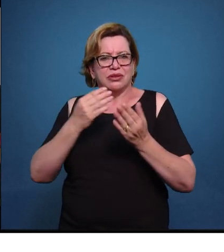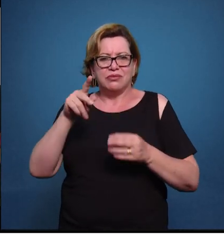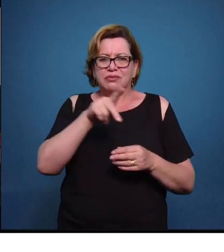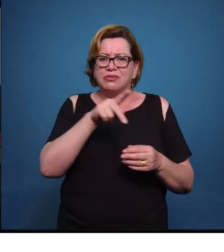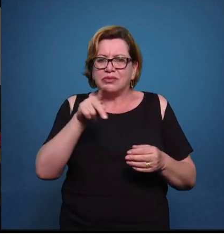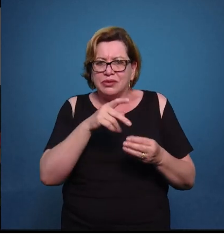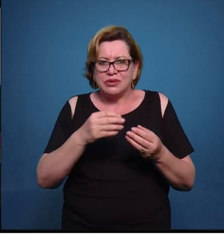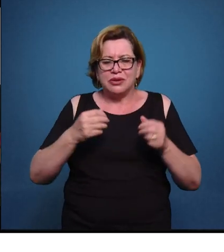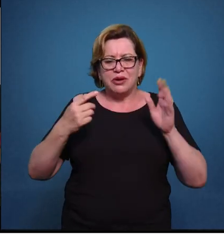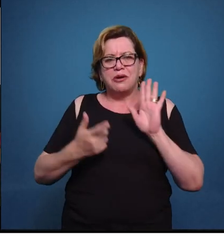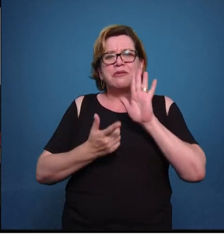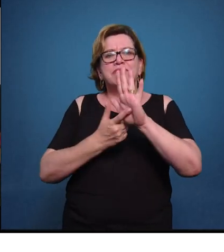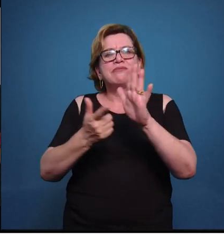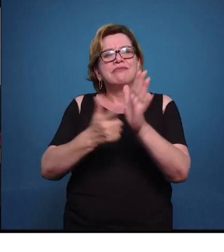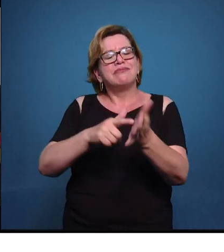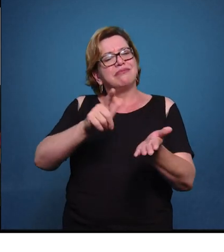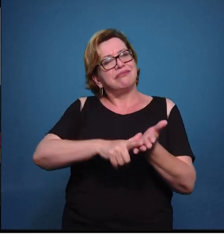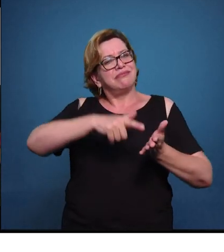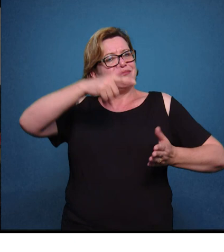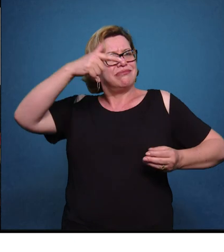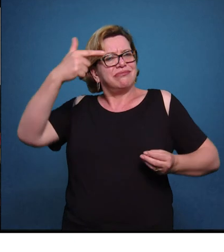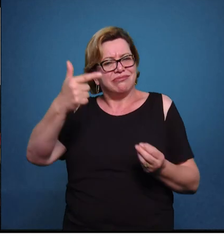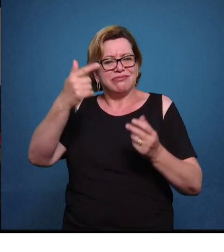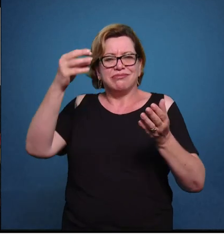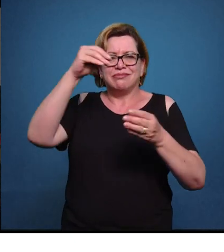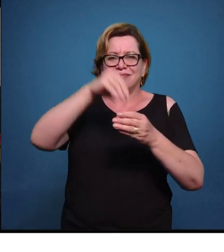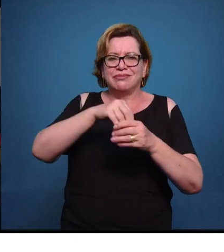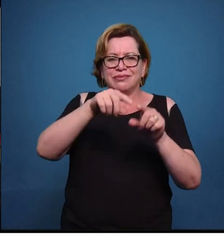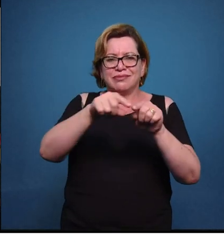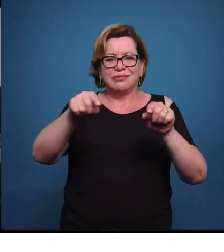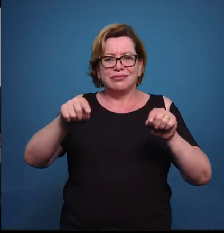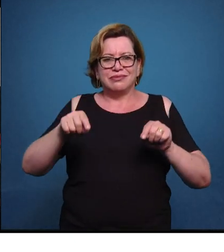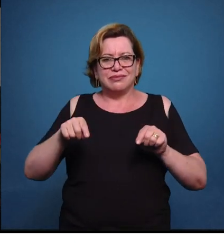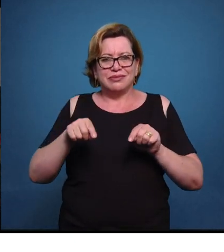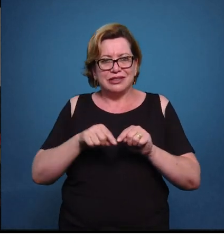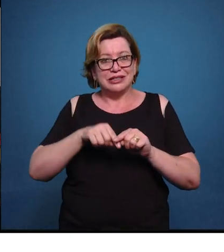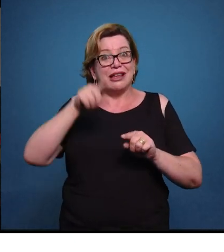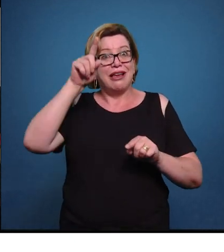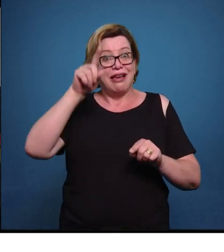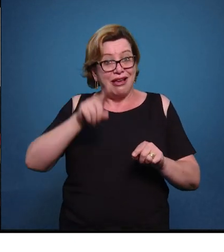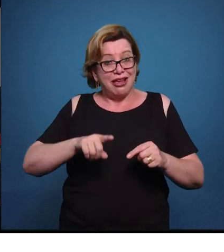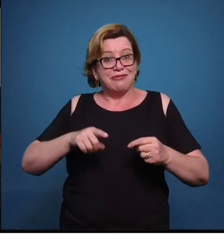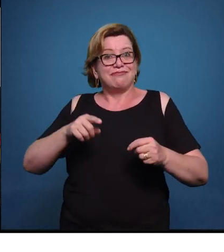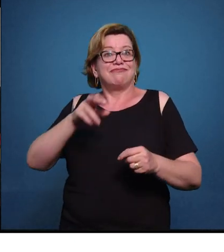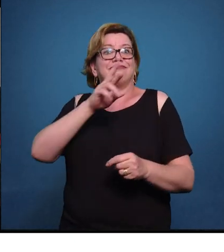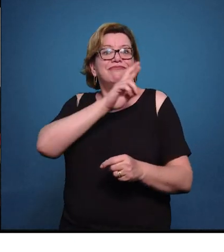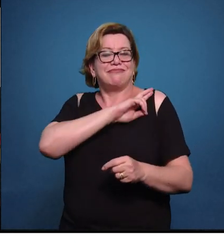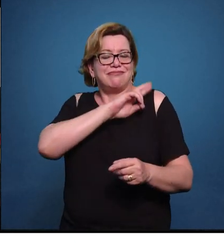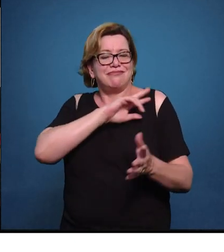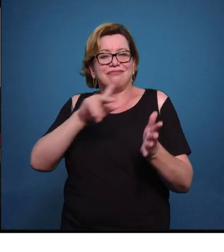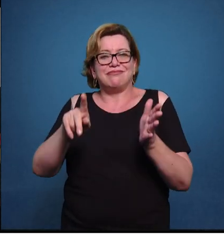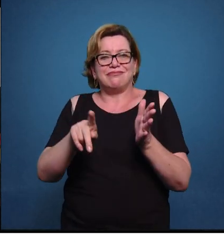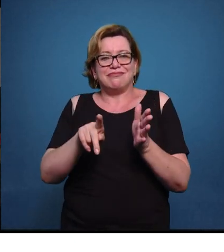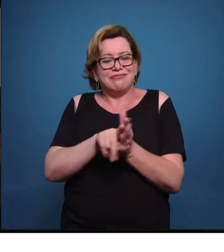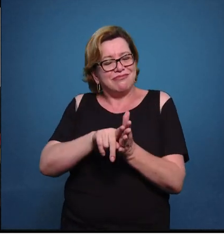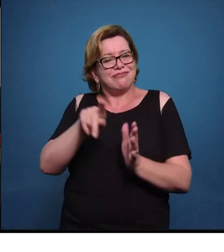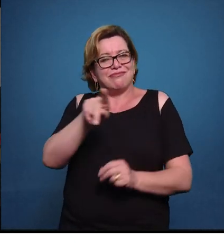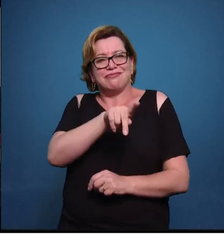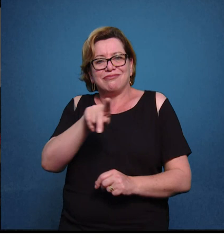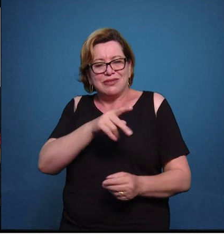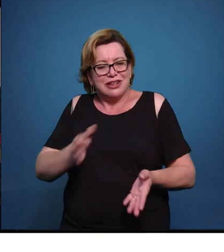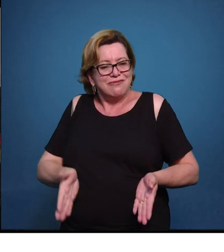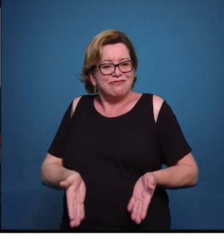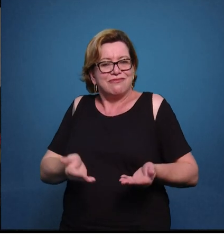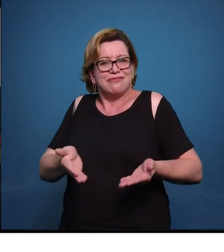leva o universo do jornalismo para a sala de aula, ele está cumprindo um dos seus mais importantes papéis, que é estimular o